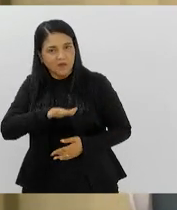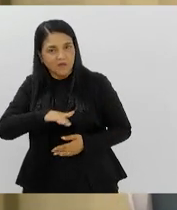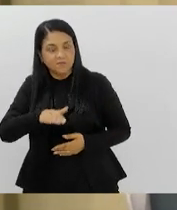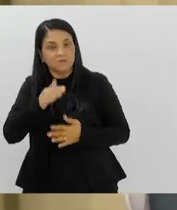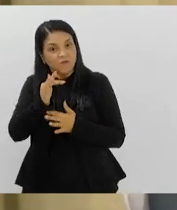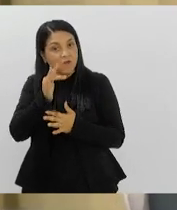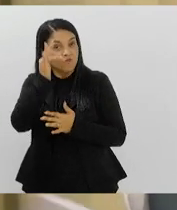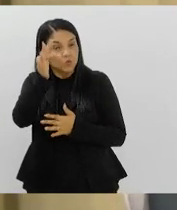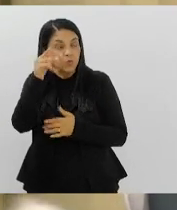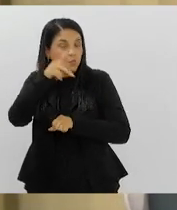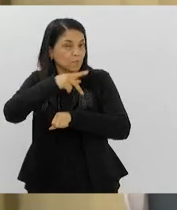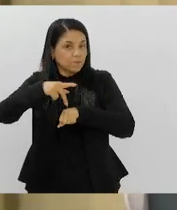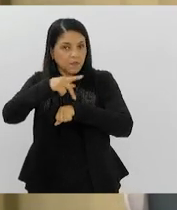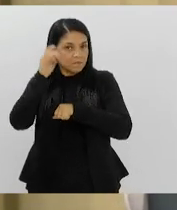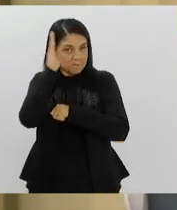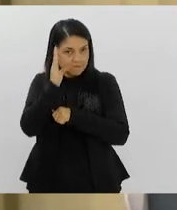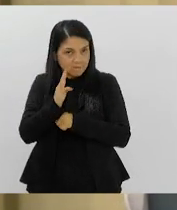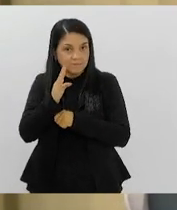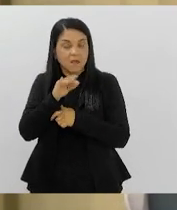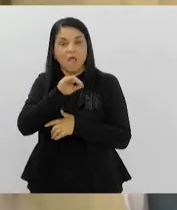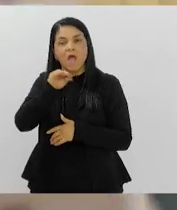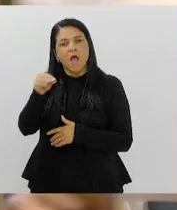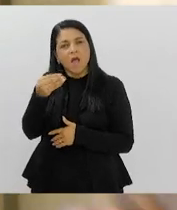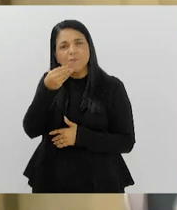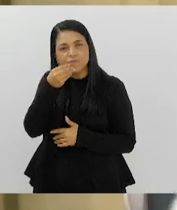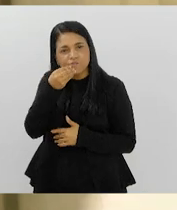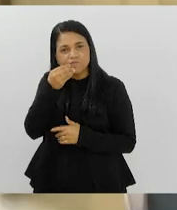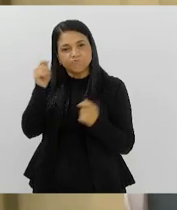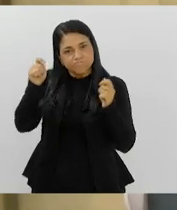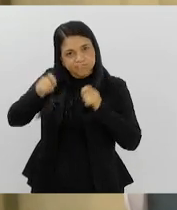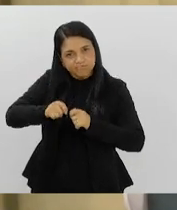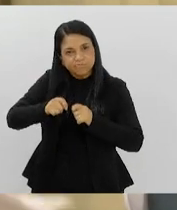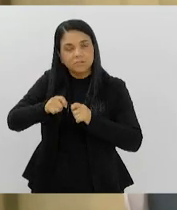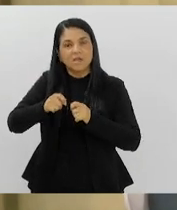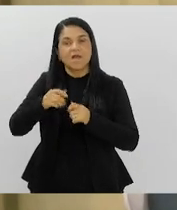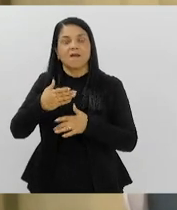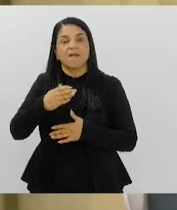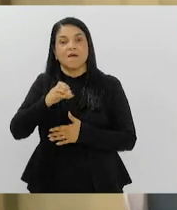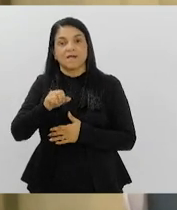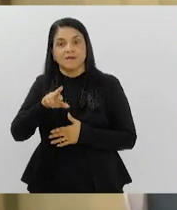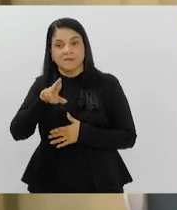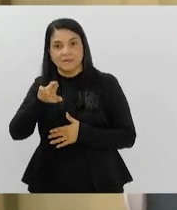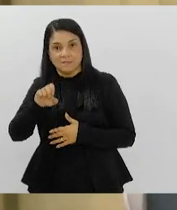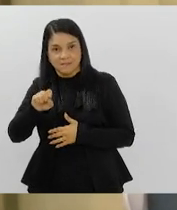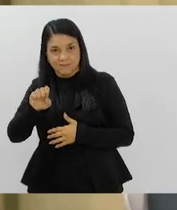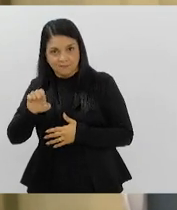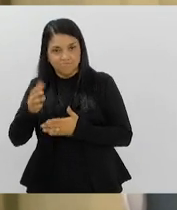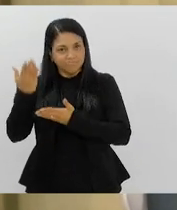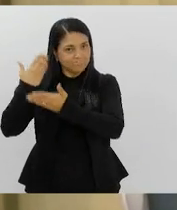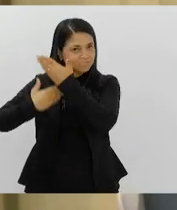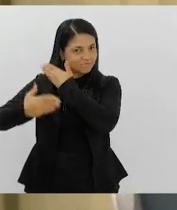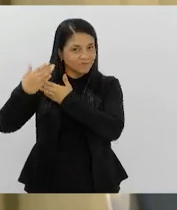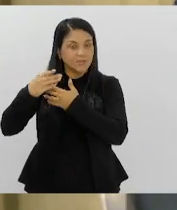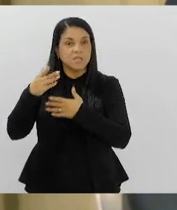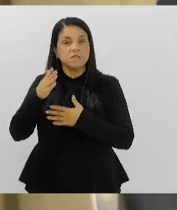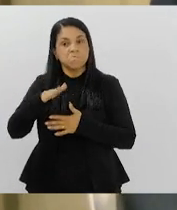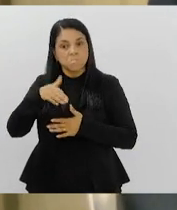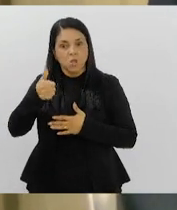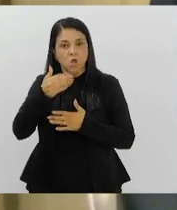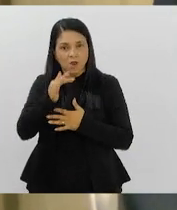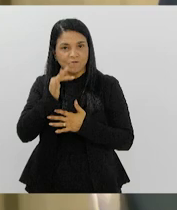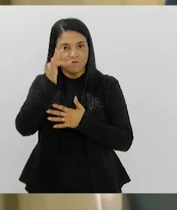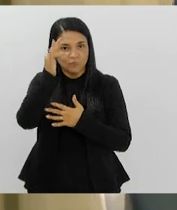país. Que possamos aproveitar a crise passada e continuemos a crescer a cada dia mais juntos e